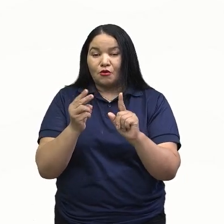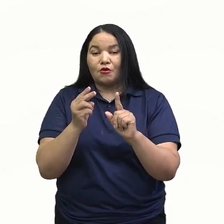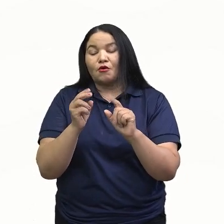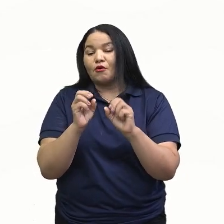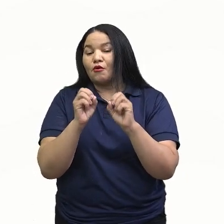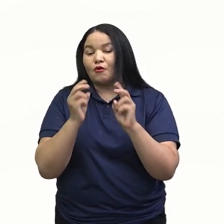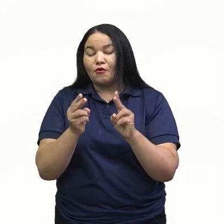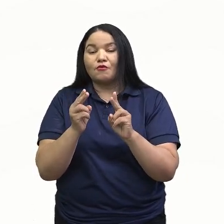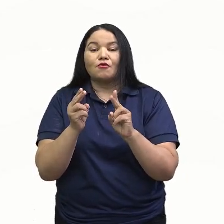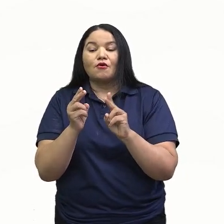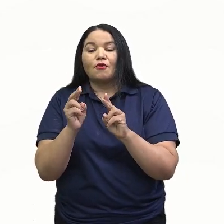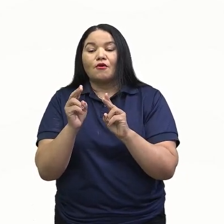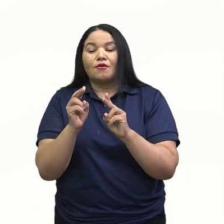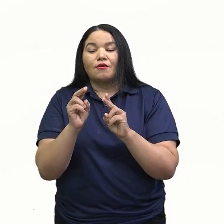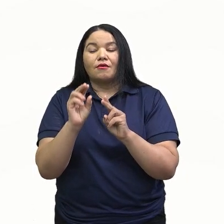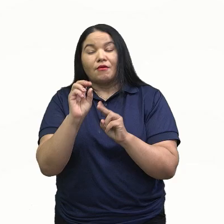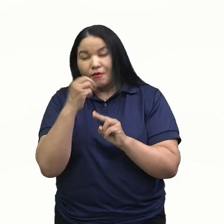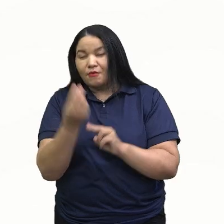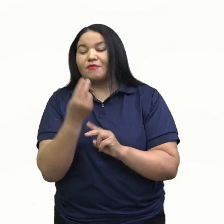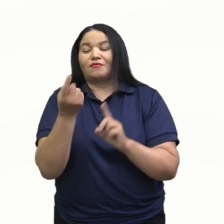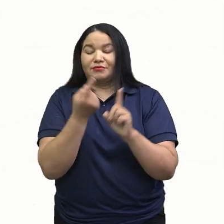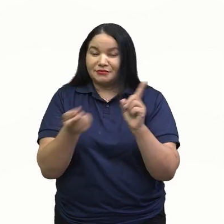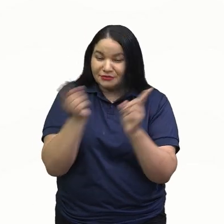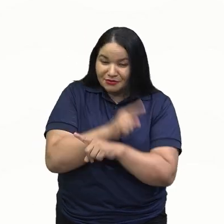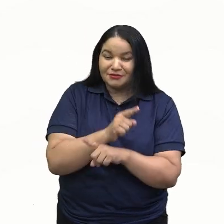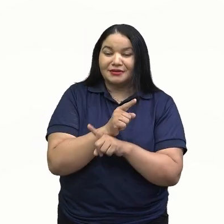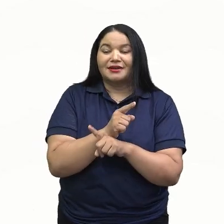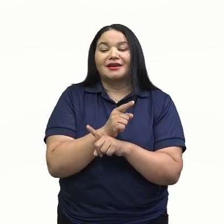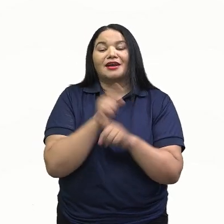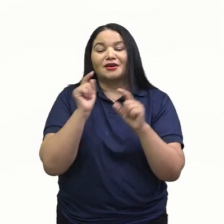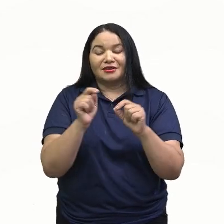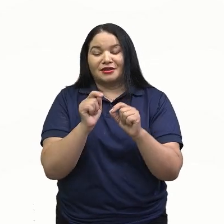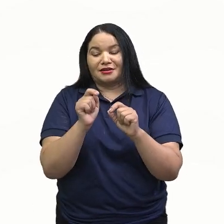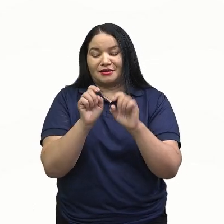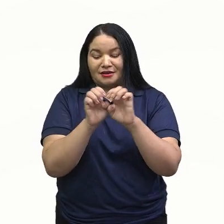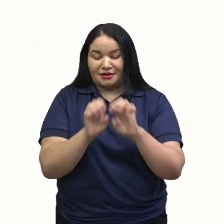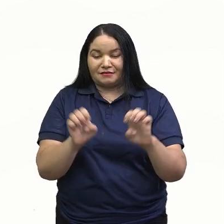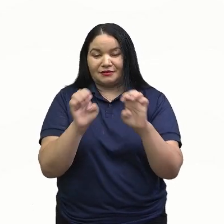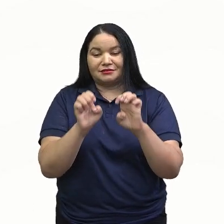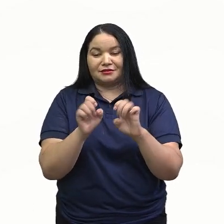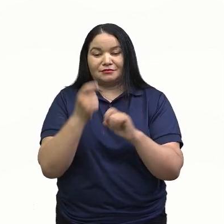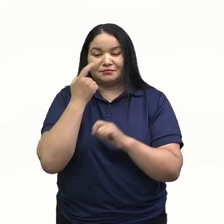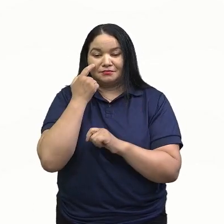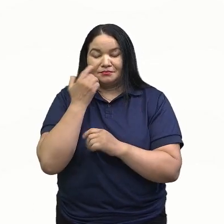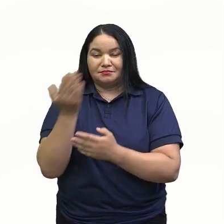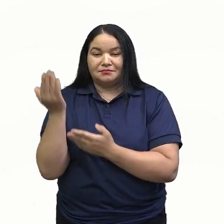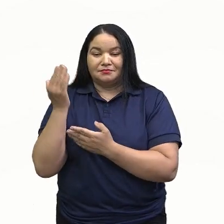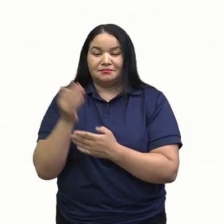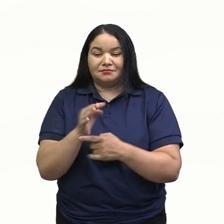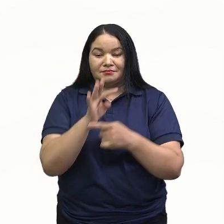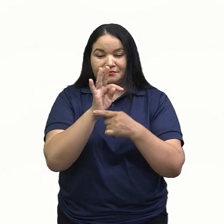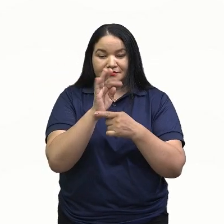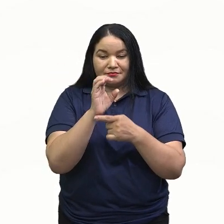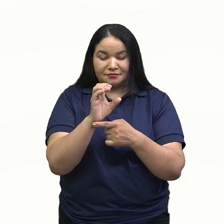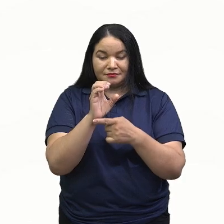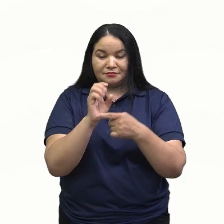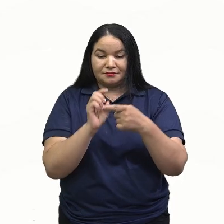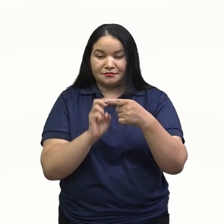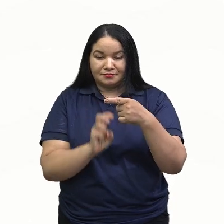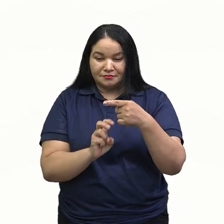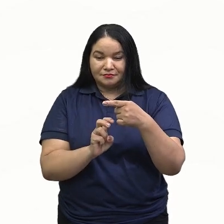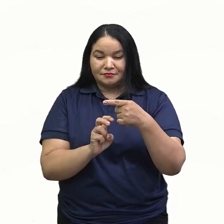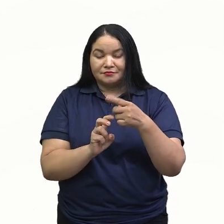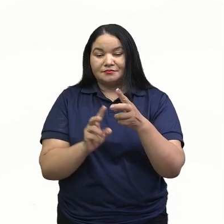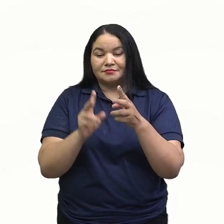Celsius, irei utilizar esta equação. TC sobre 5 vai